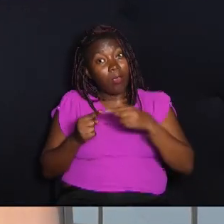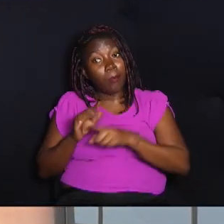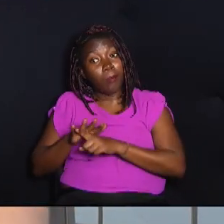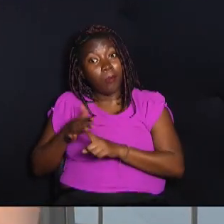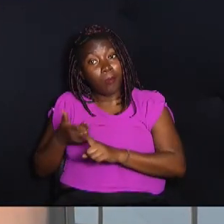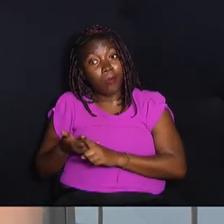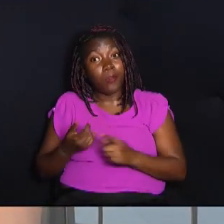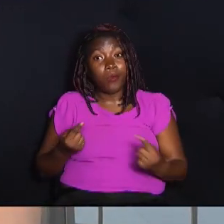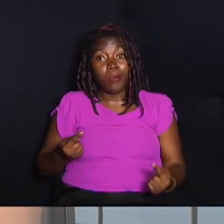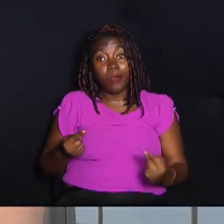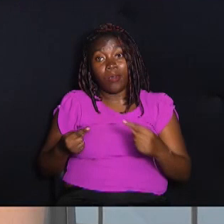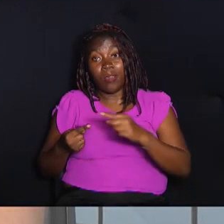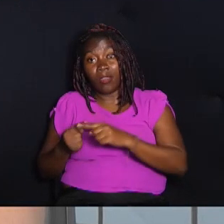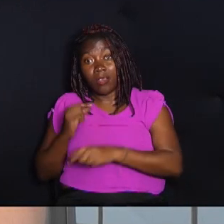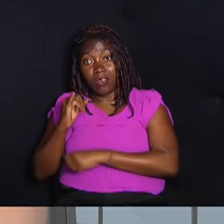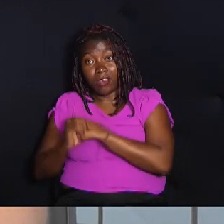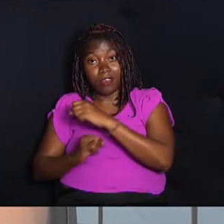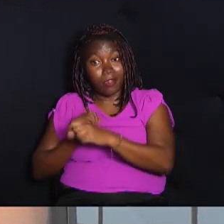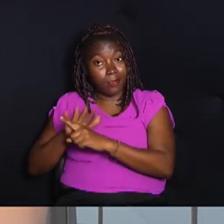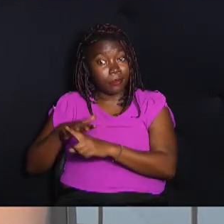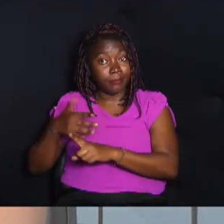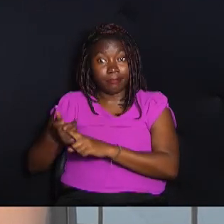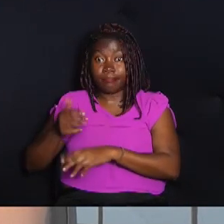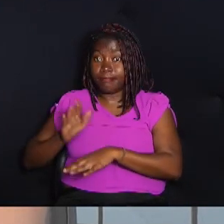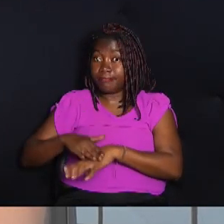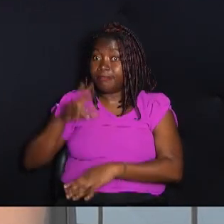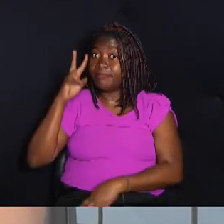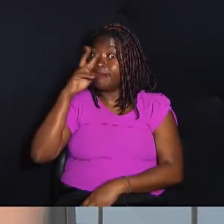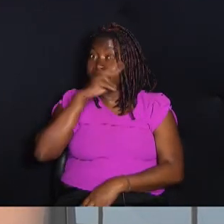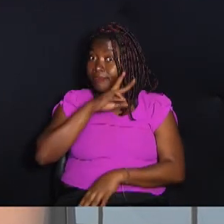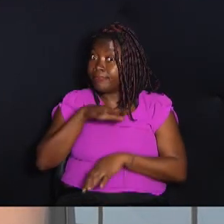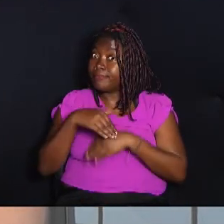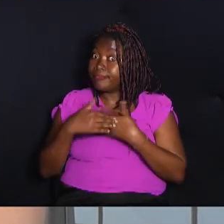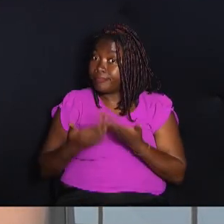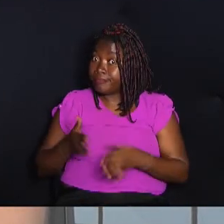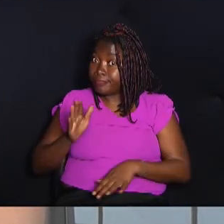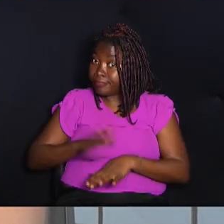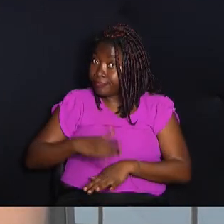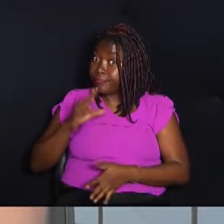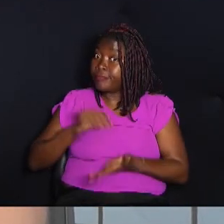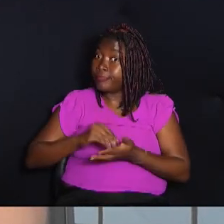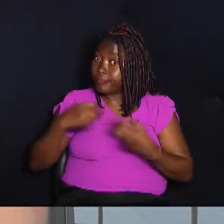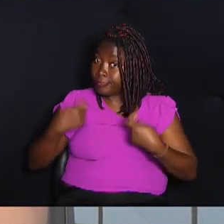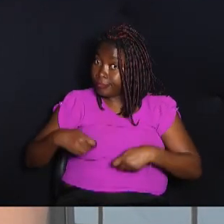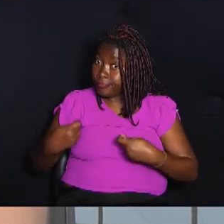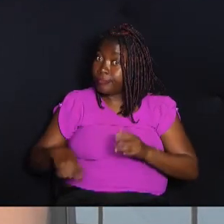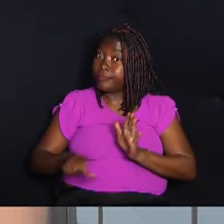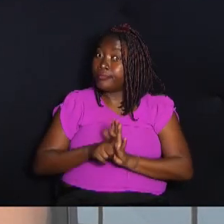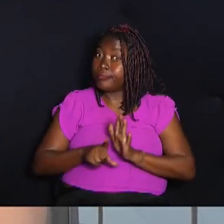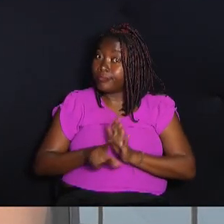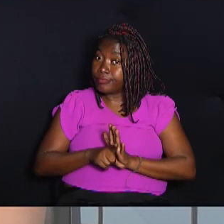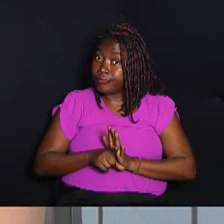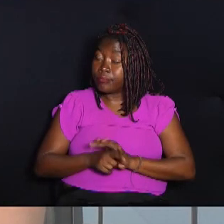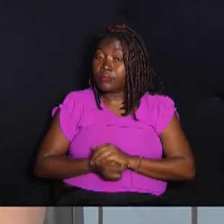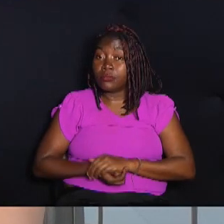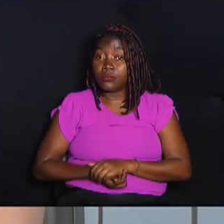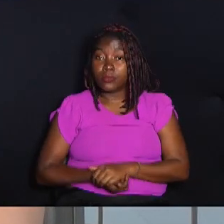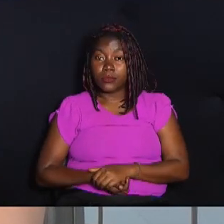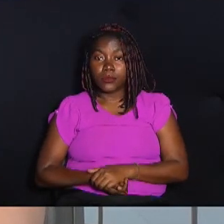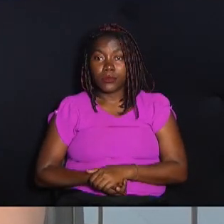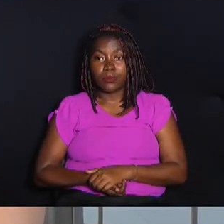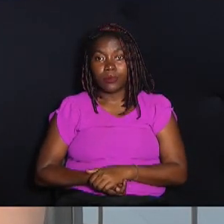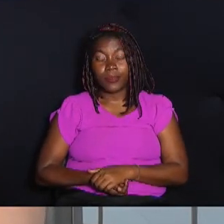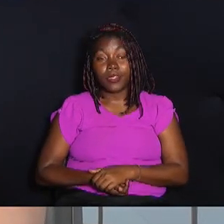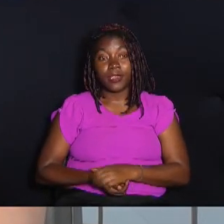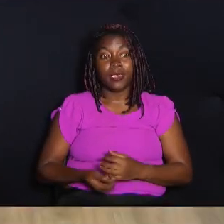muito maior intensidade. Então, mais do que necessário, essas leis. Gente, 4